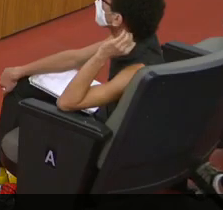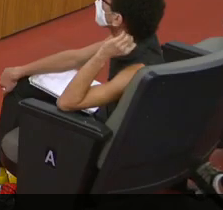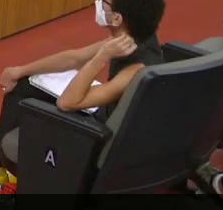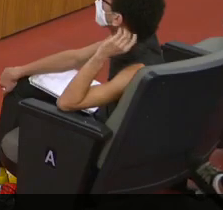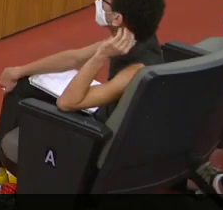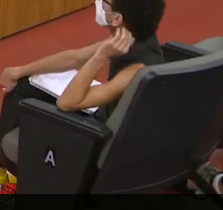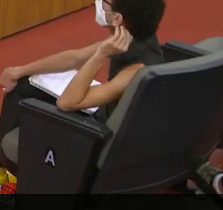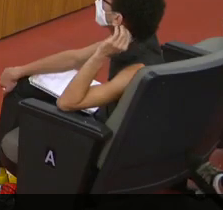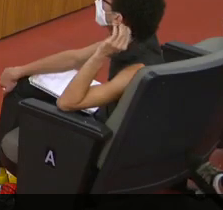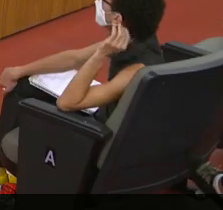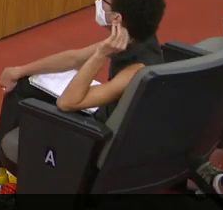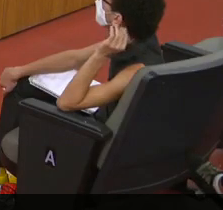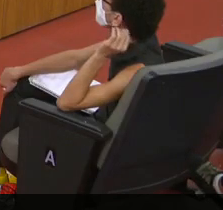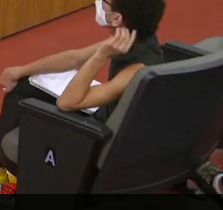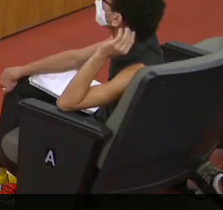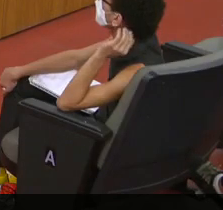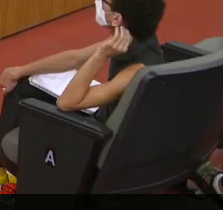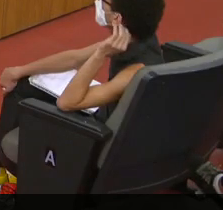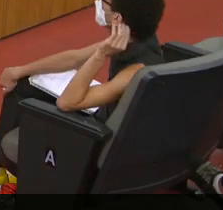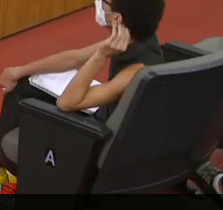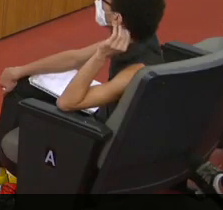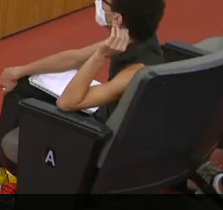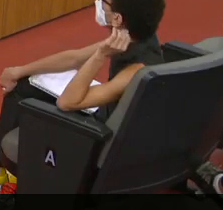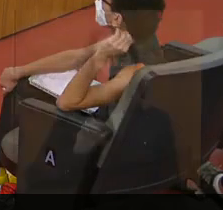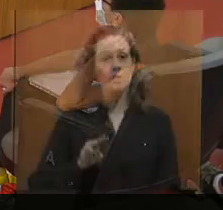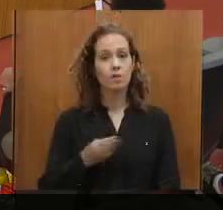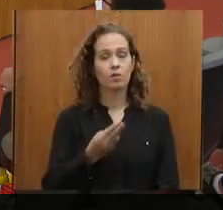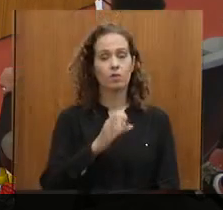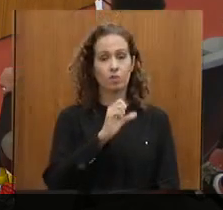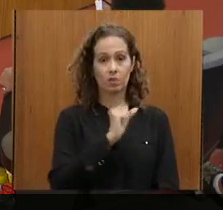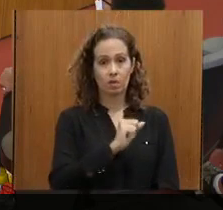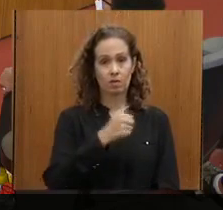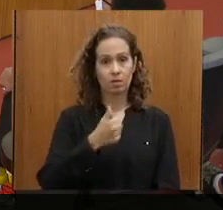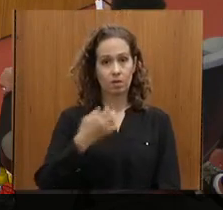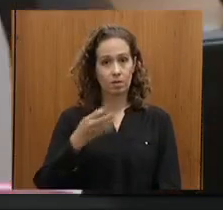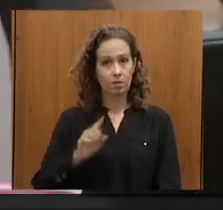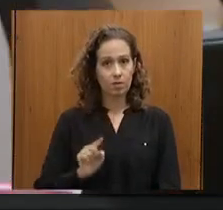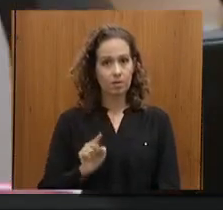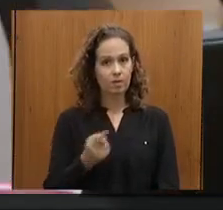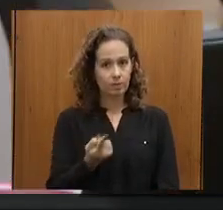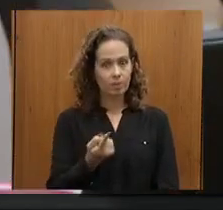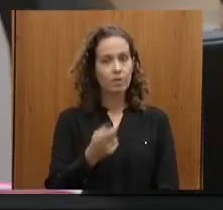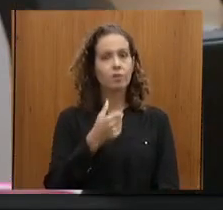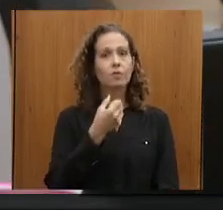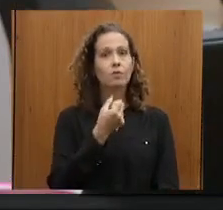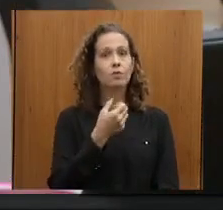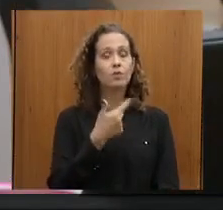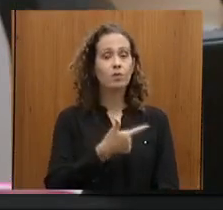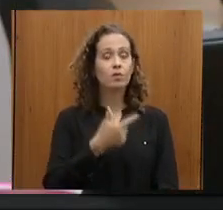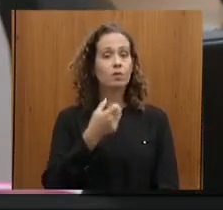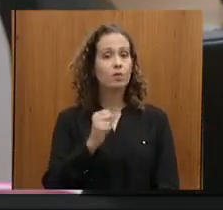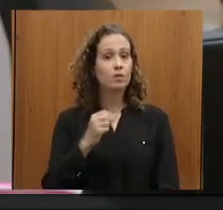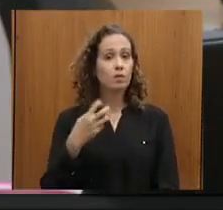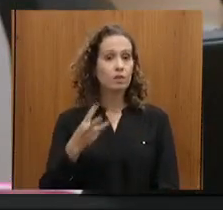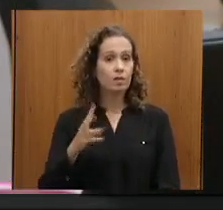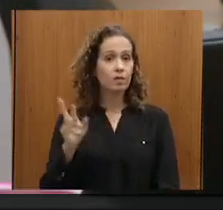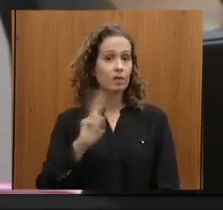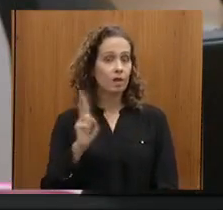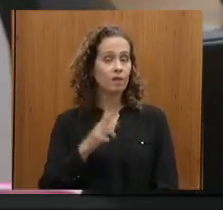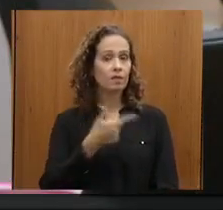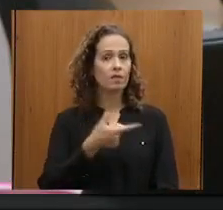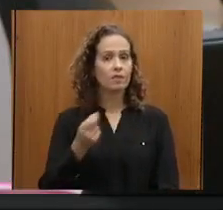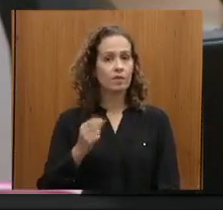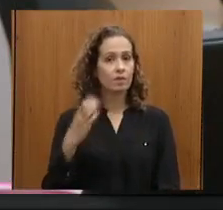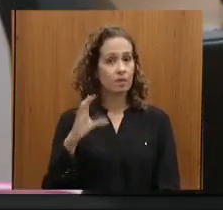é 1 bilhão 470 milhões 814 mil 283 reais e 20 centavos,